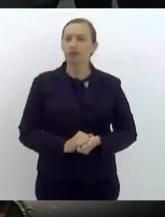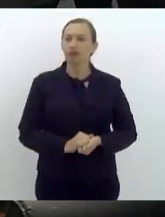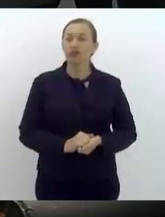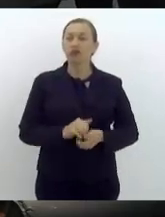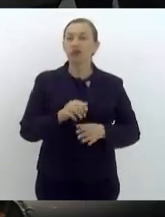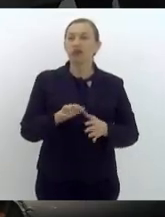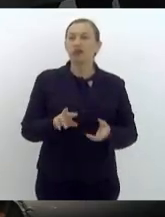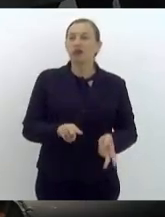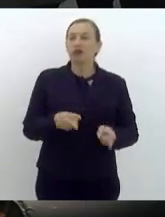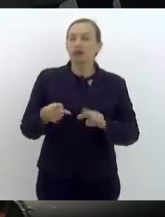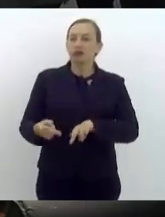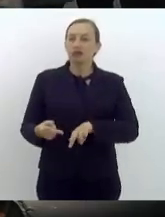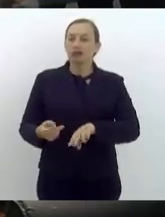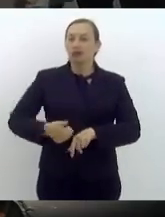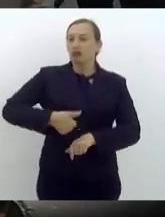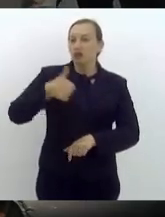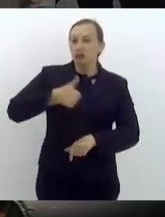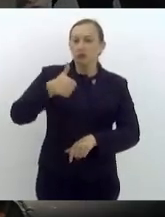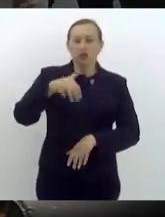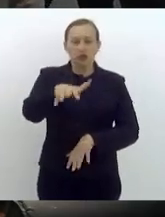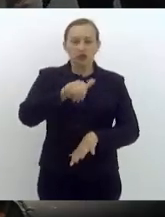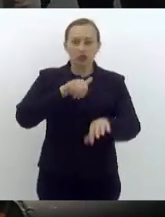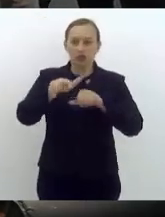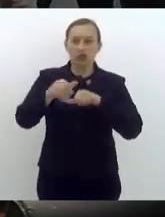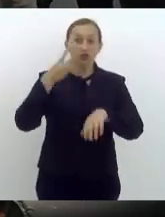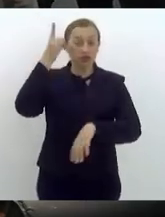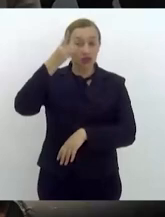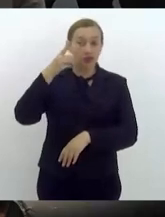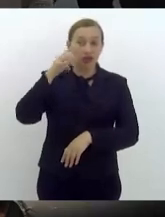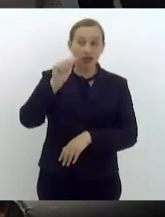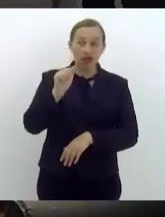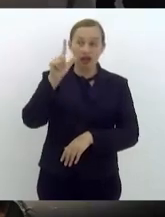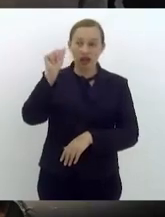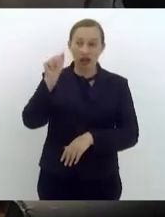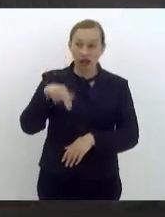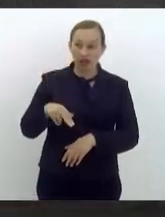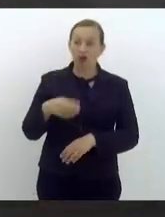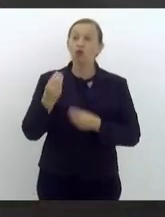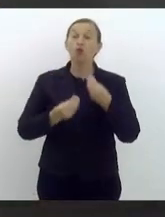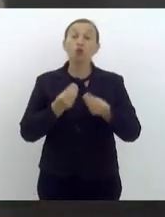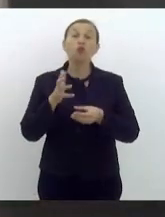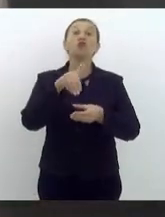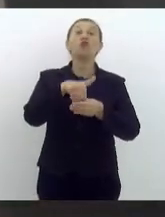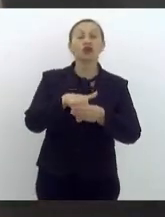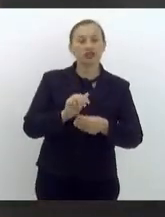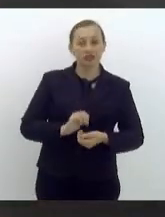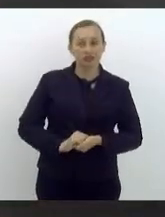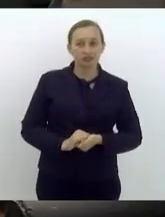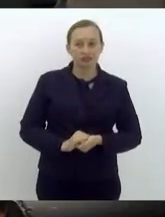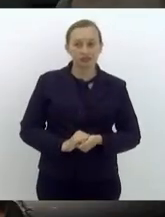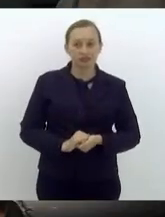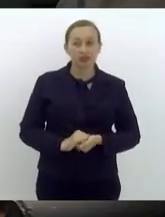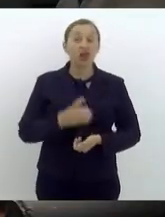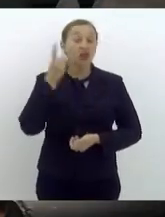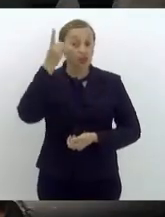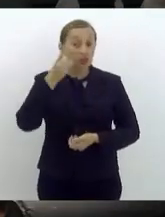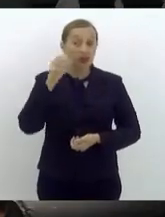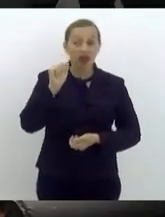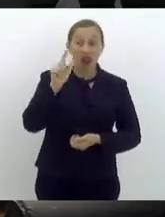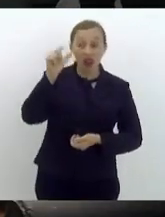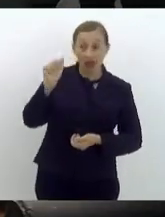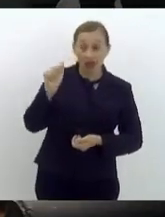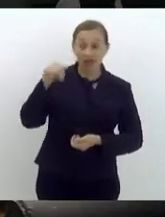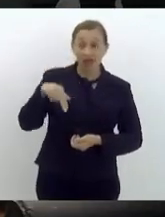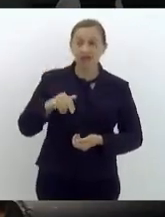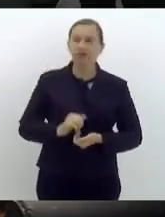Caminho à primeira chamada. Deputado Alan Lopes, como vota? Deputado Alan Lopes. Está